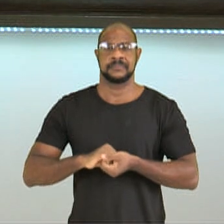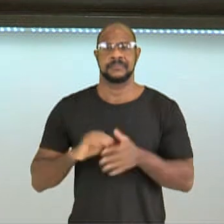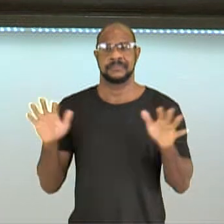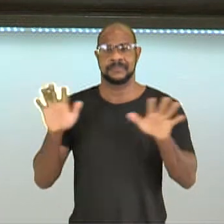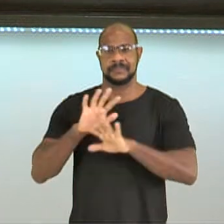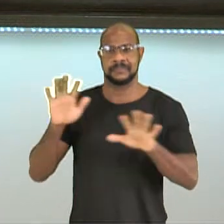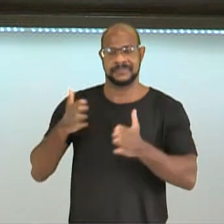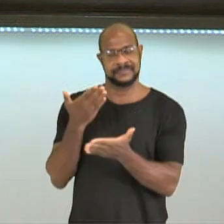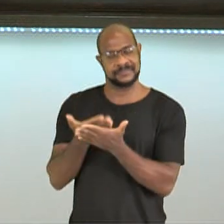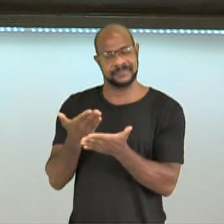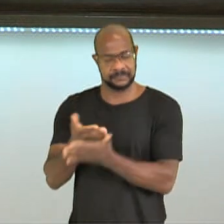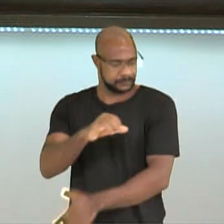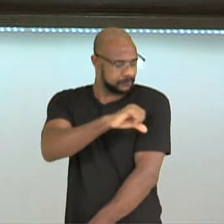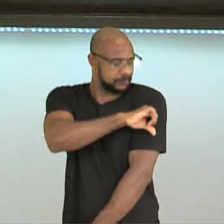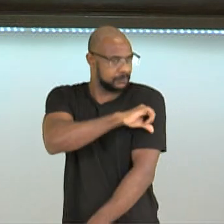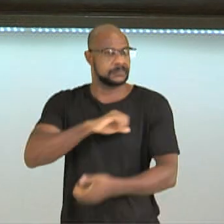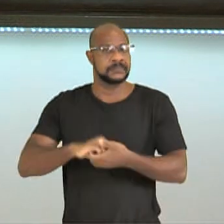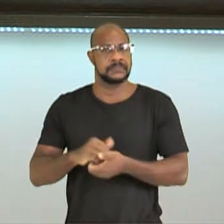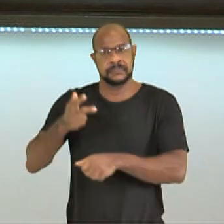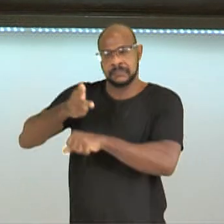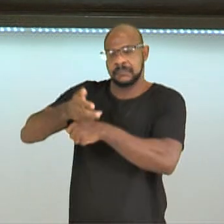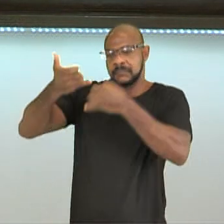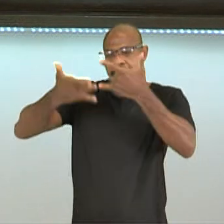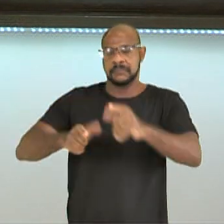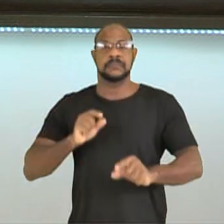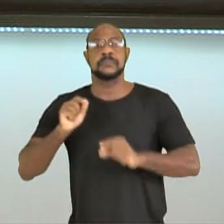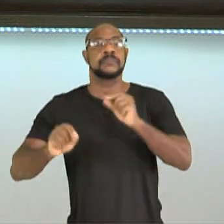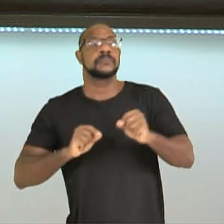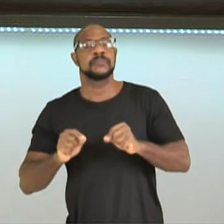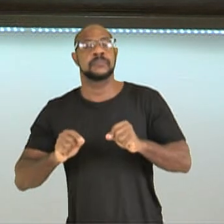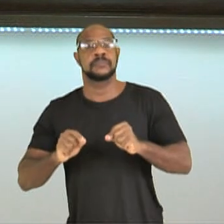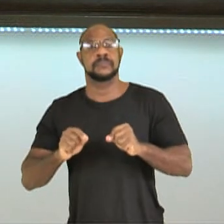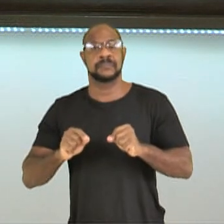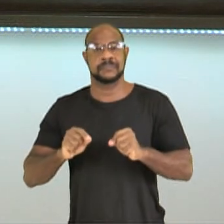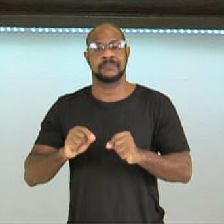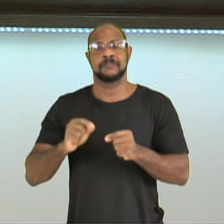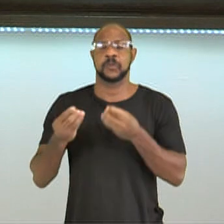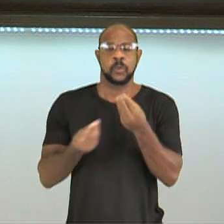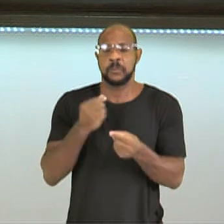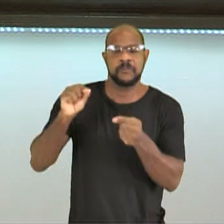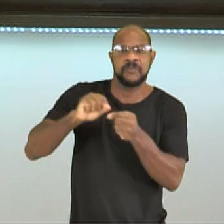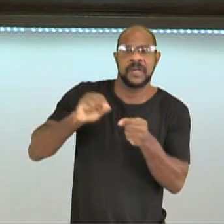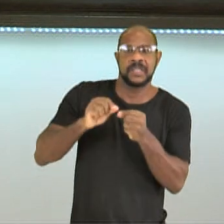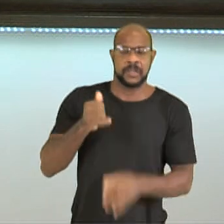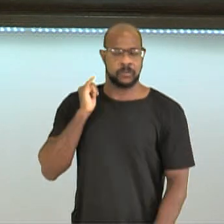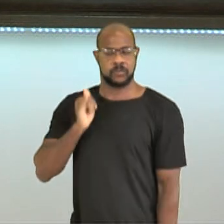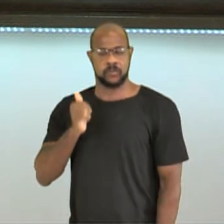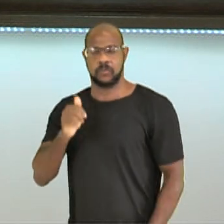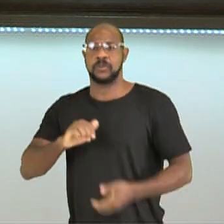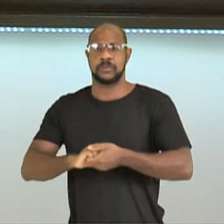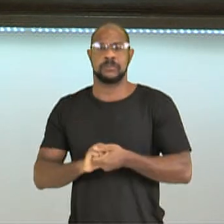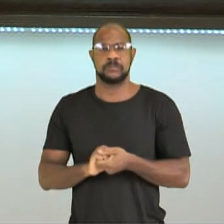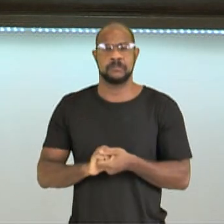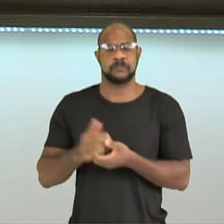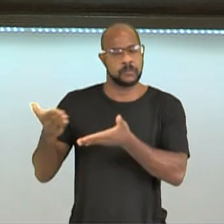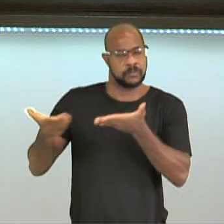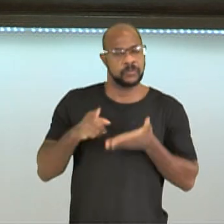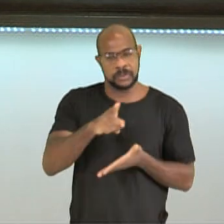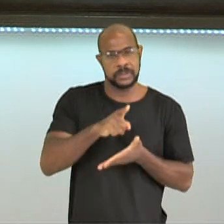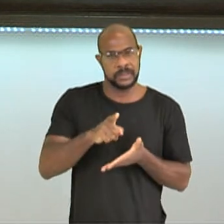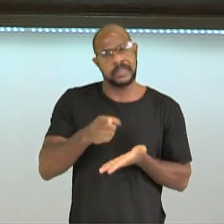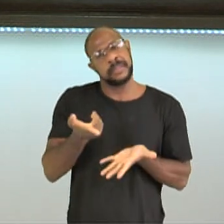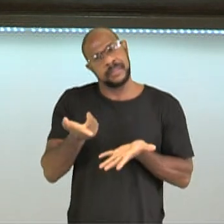Olá, estudantes do nono ano. Neste vídeo vamos falar sobre produção de conto. Convido você a refletir sobre